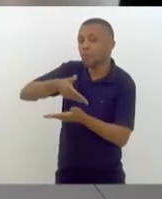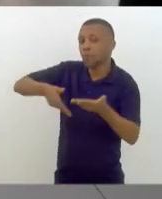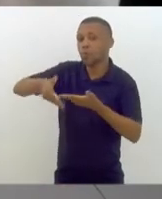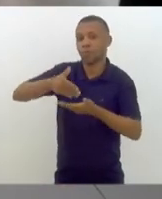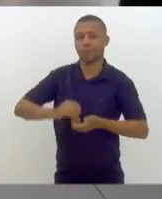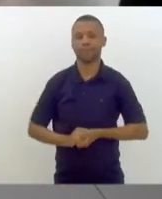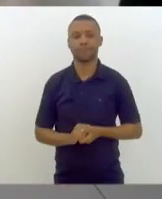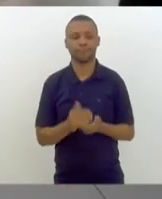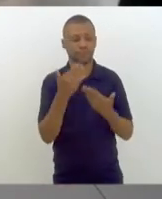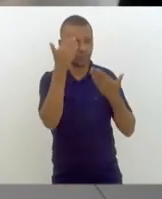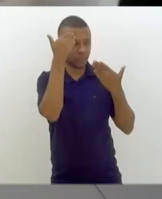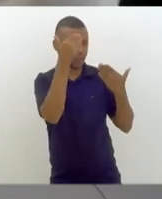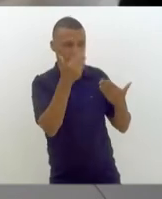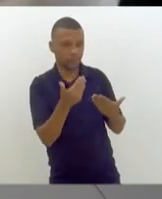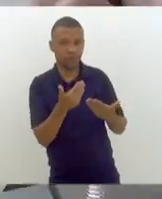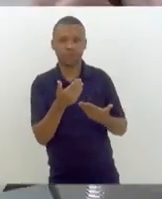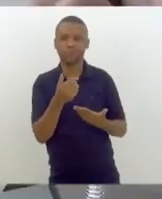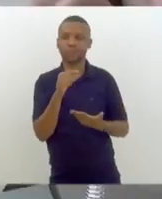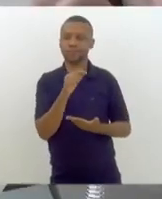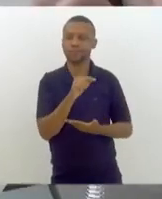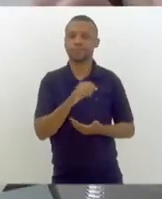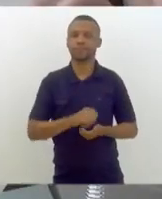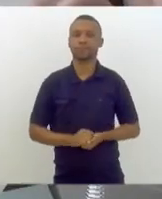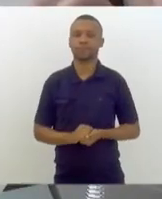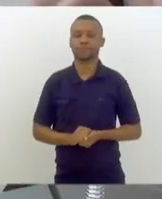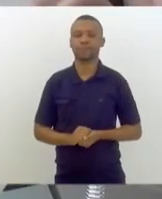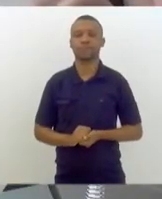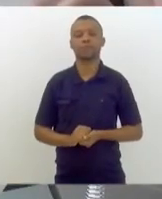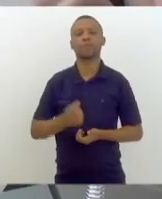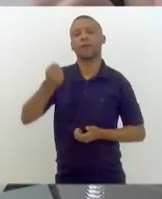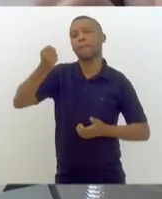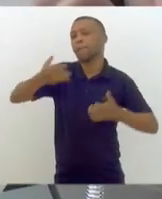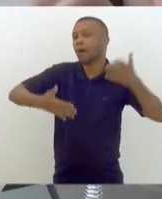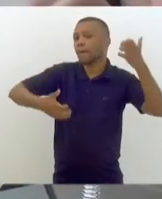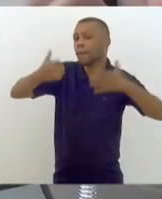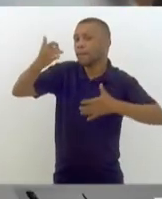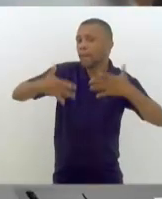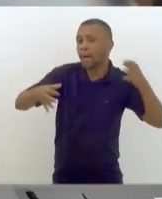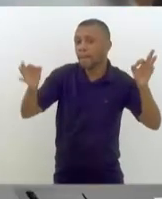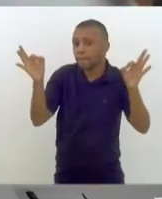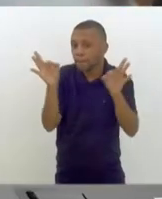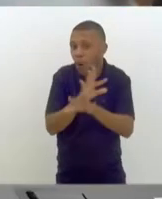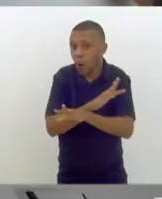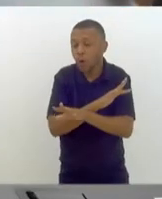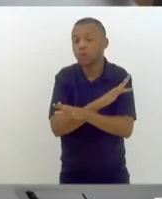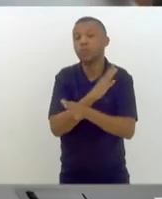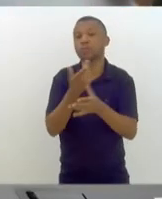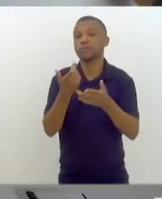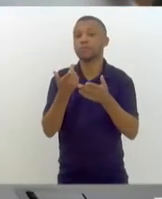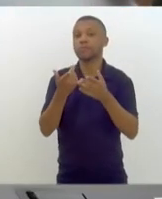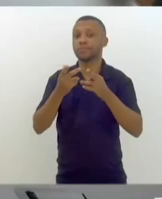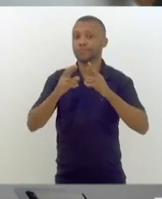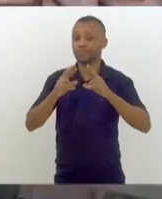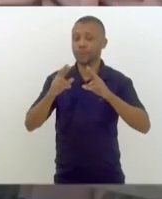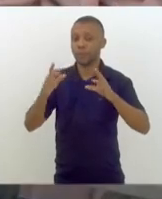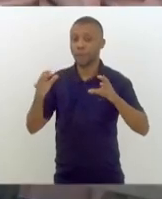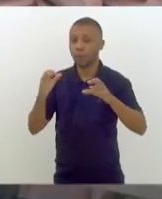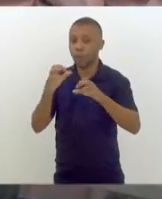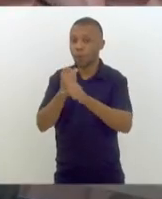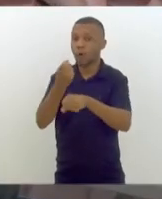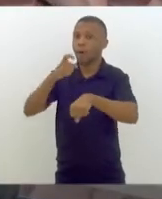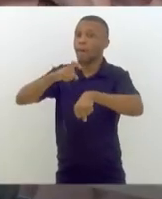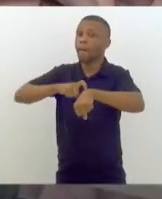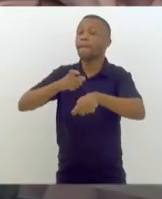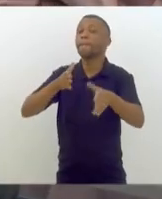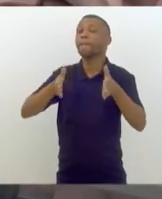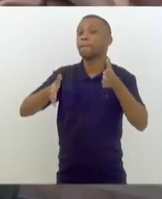te agradeço Fernando Lopes então assim posto está suspensa a contagem do prazo da